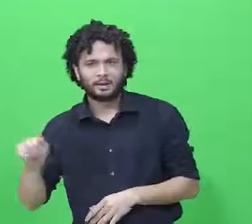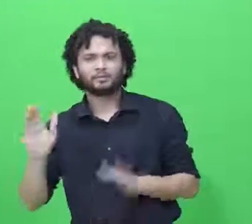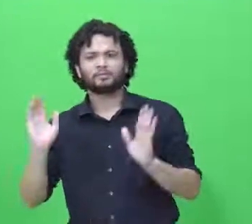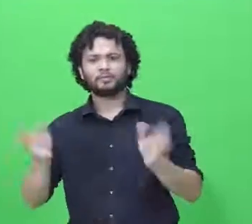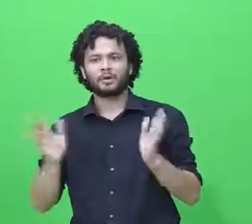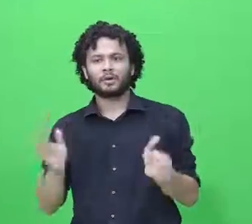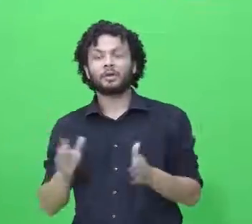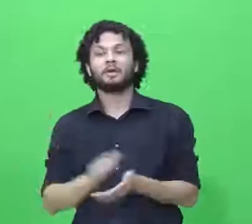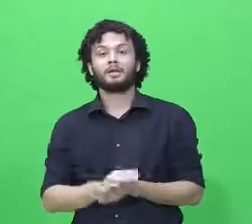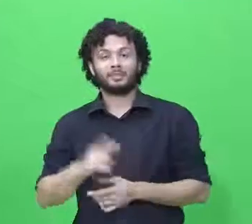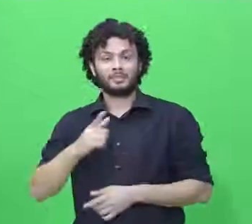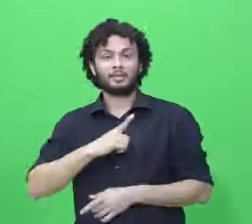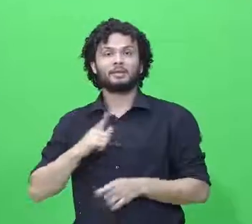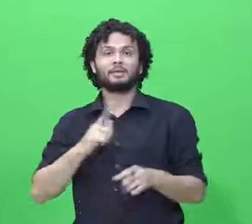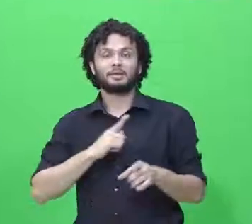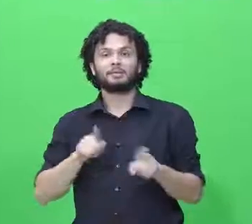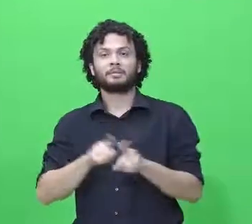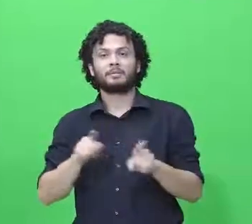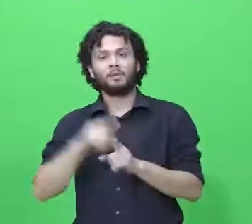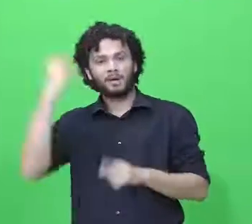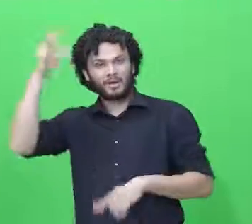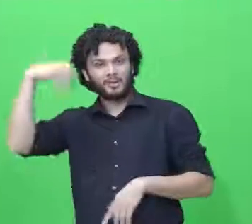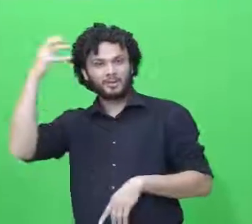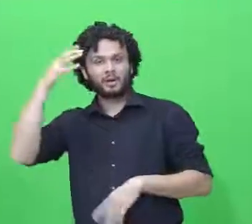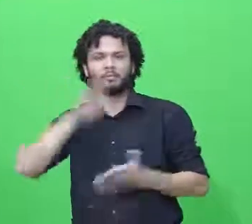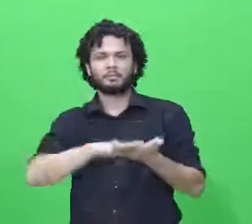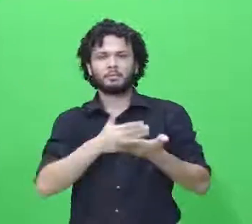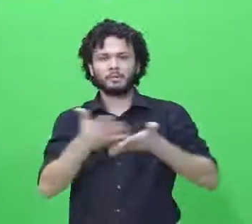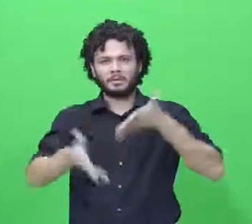gente, e o Gabriel, né, que está trabalhando aqui com a Libra.